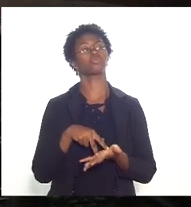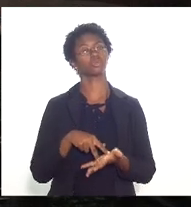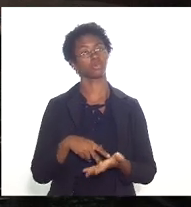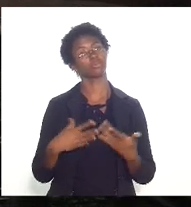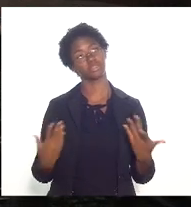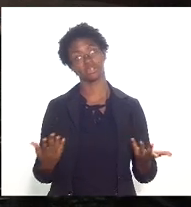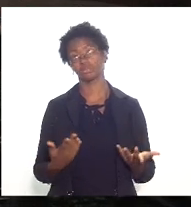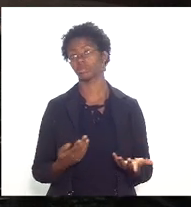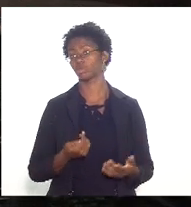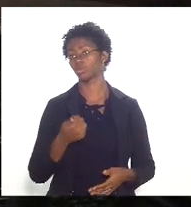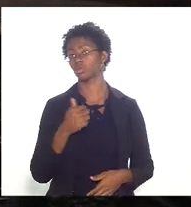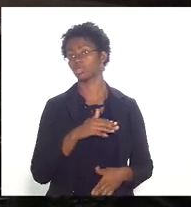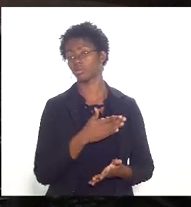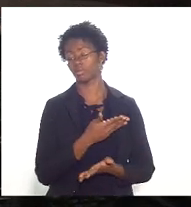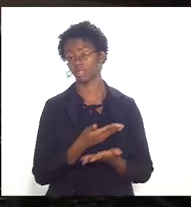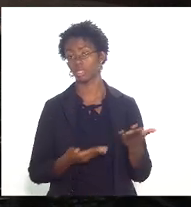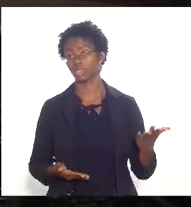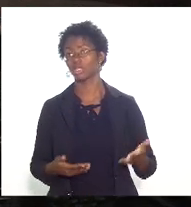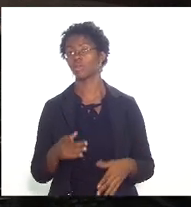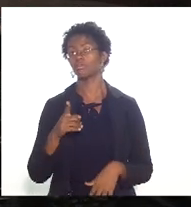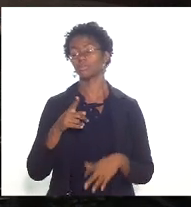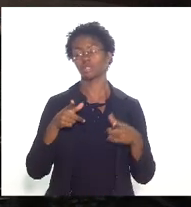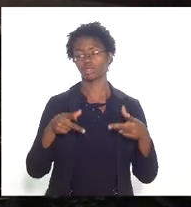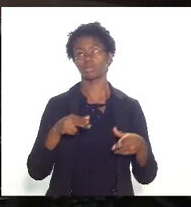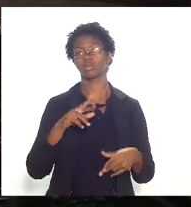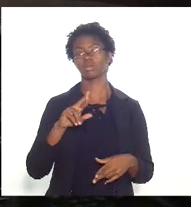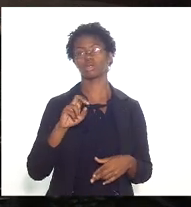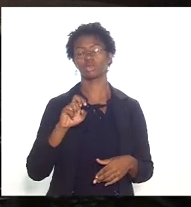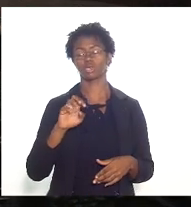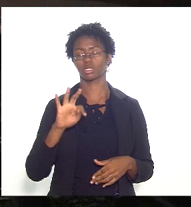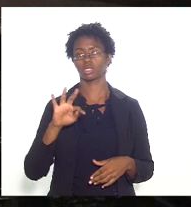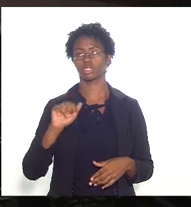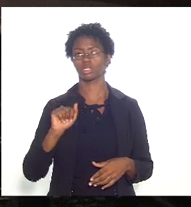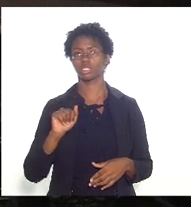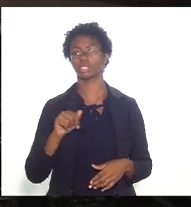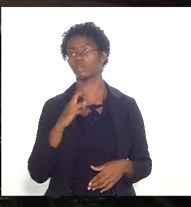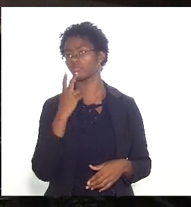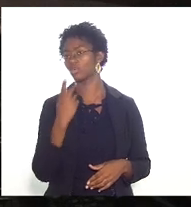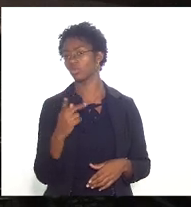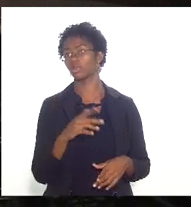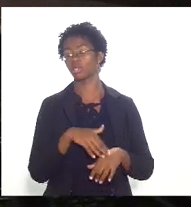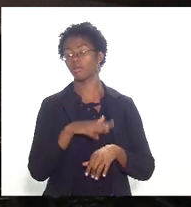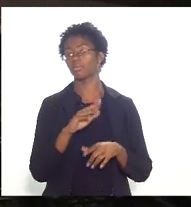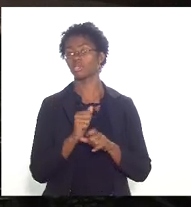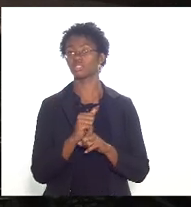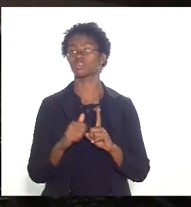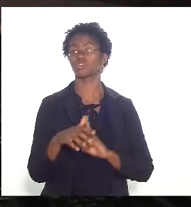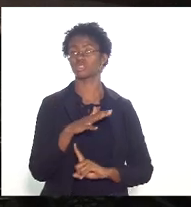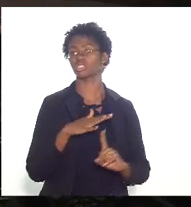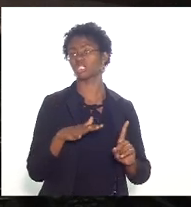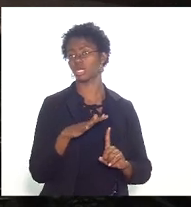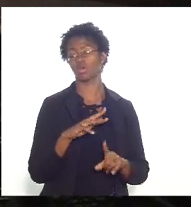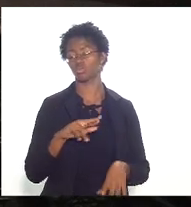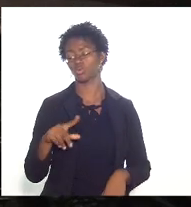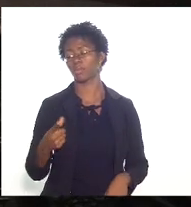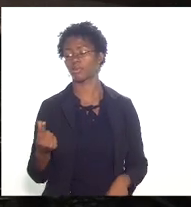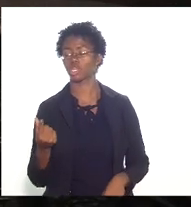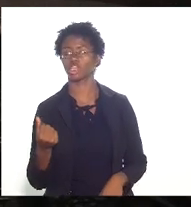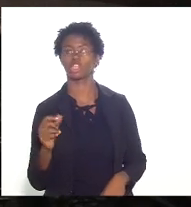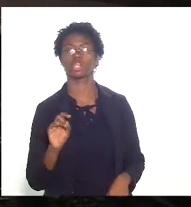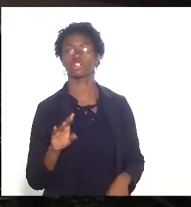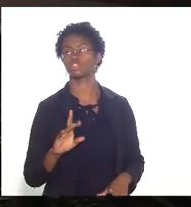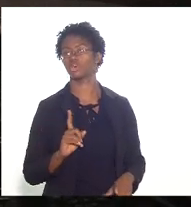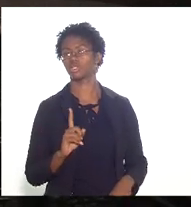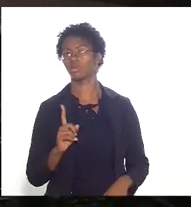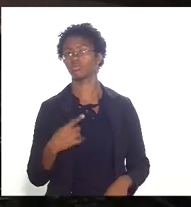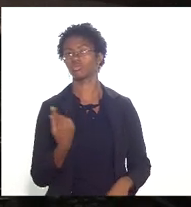Souza anteriormente a minha fala é uma empresa que é muito mais social do que monetária é o Rio de Janeiro